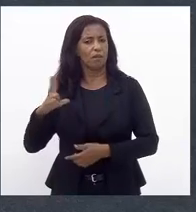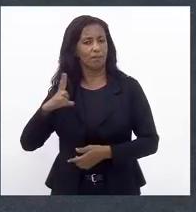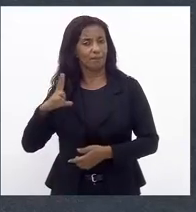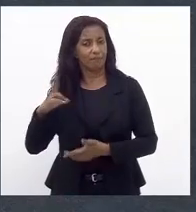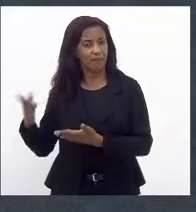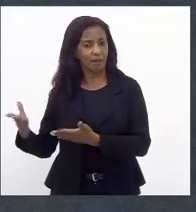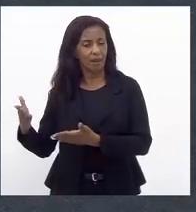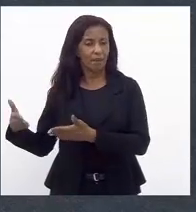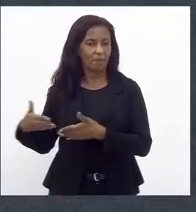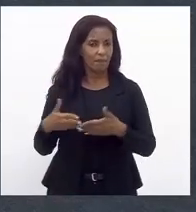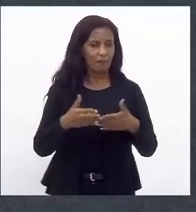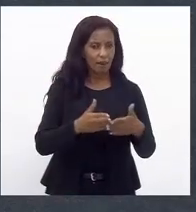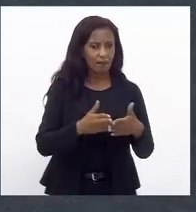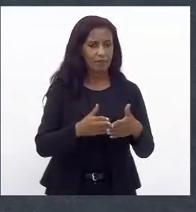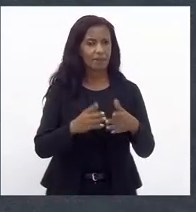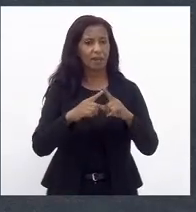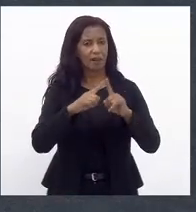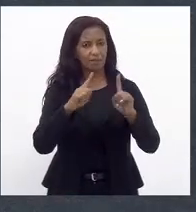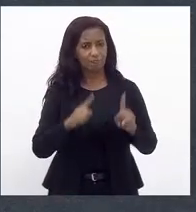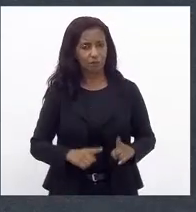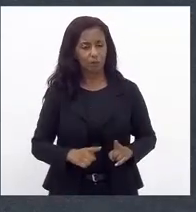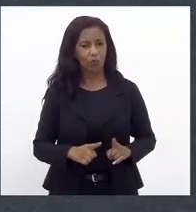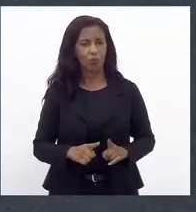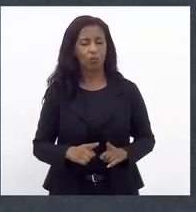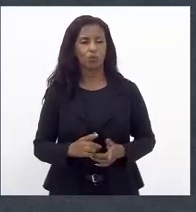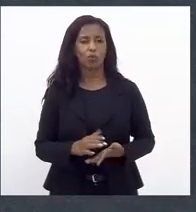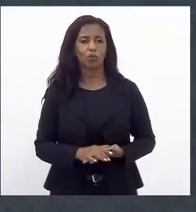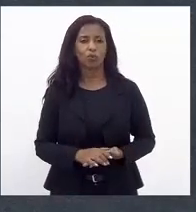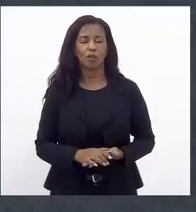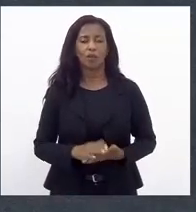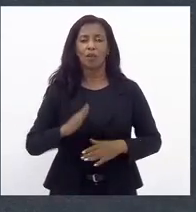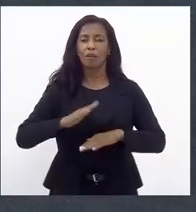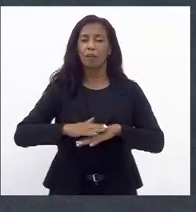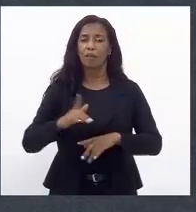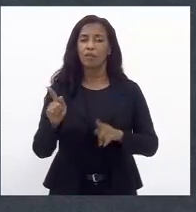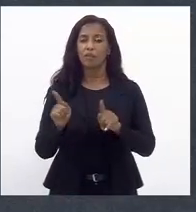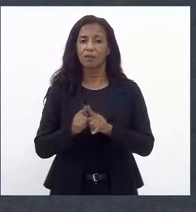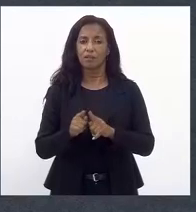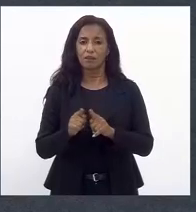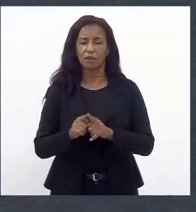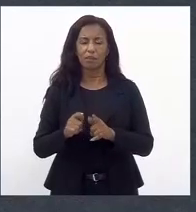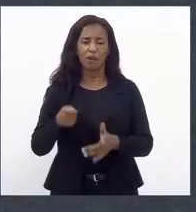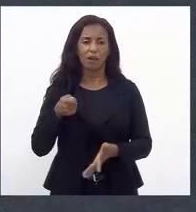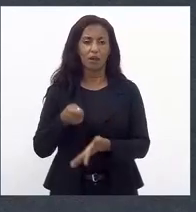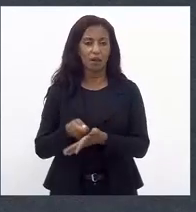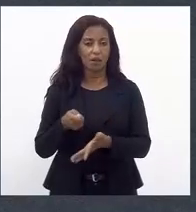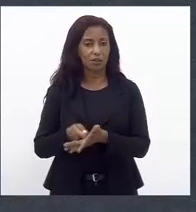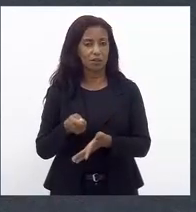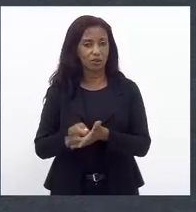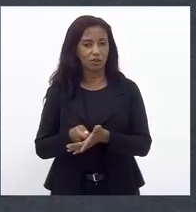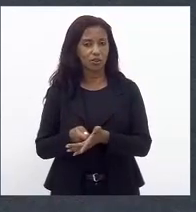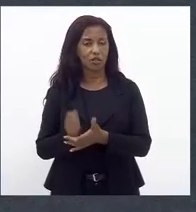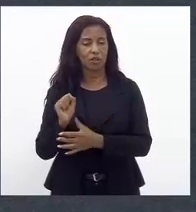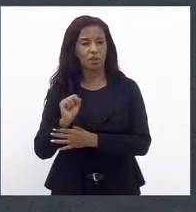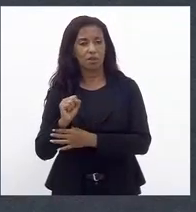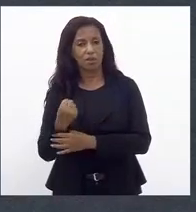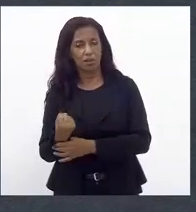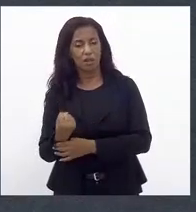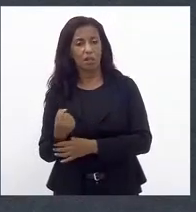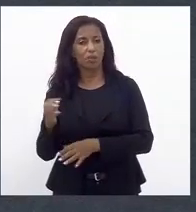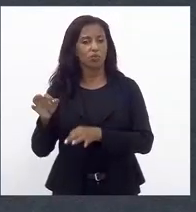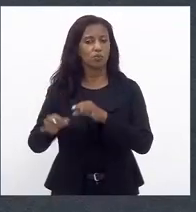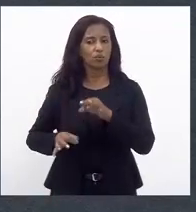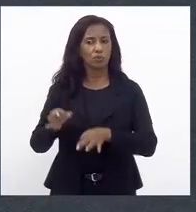privada para servir a sociedade Fluminense e mais do que isso demonstra a garantia da segurança